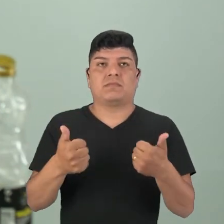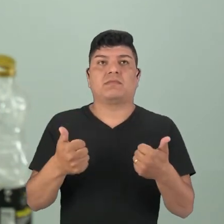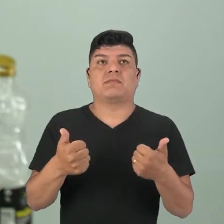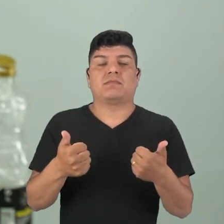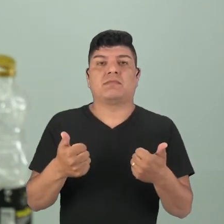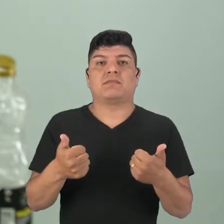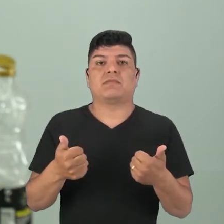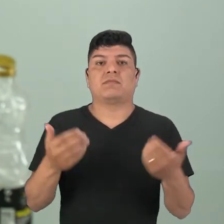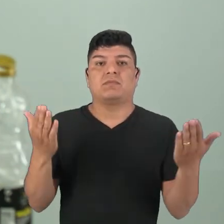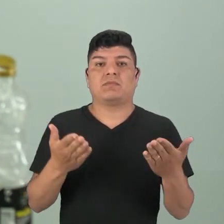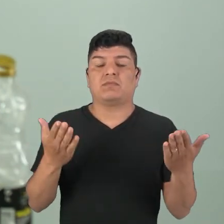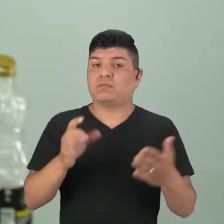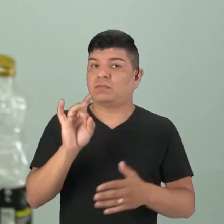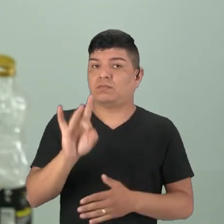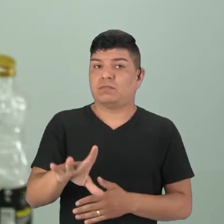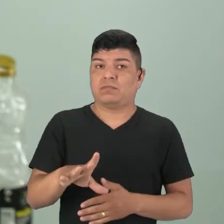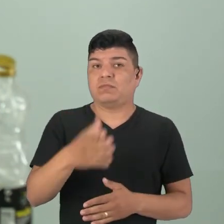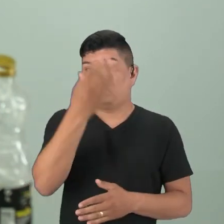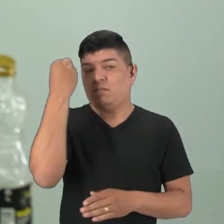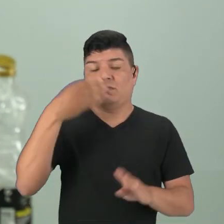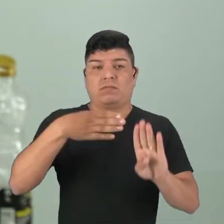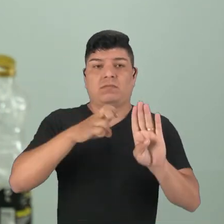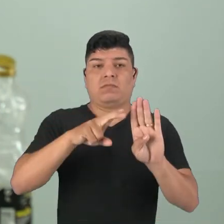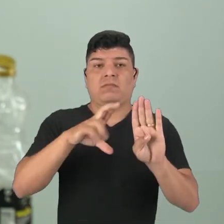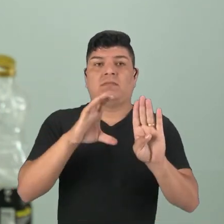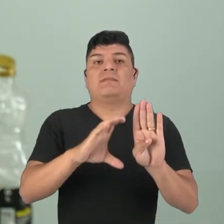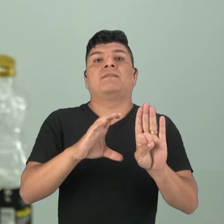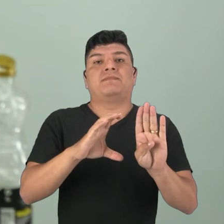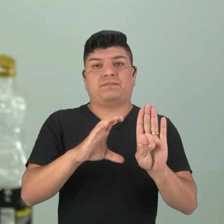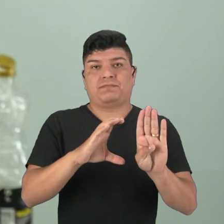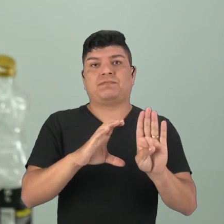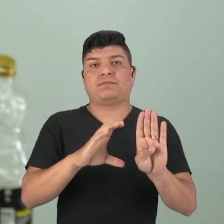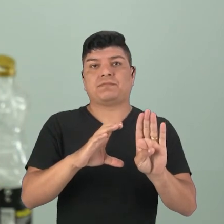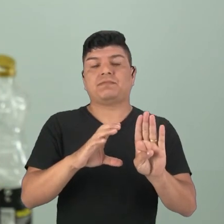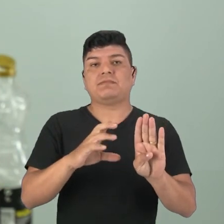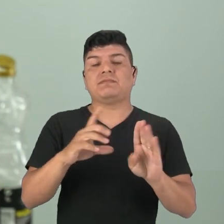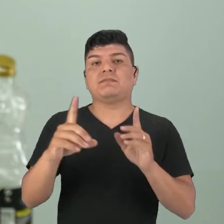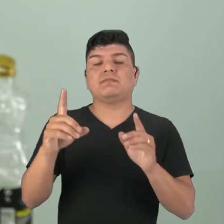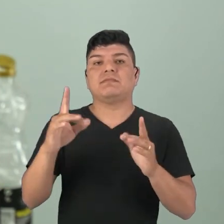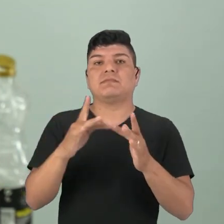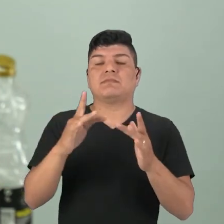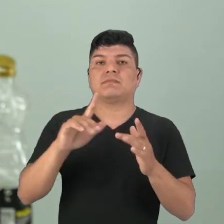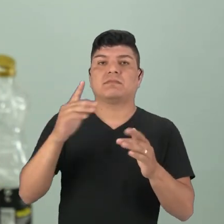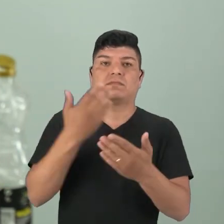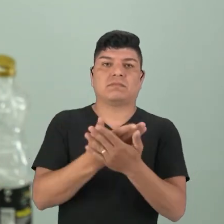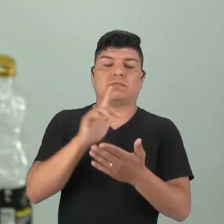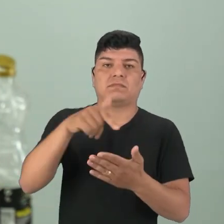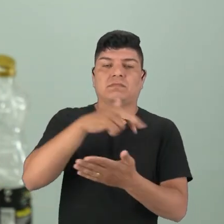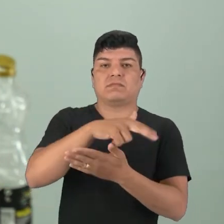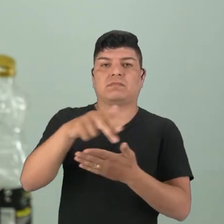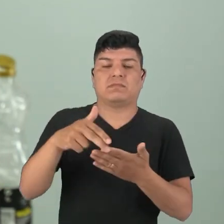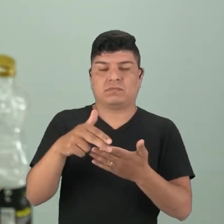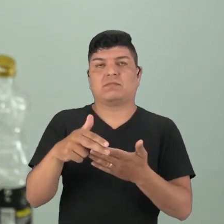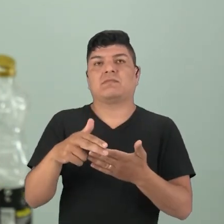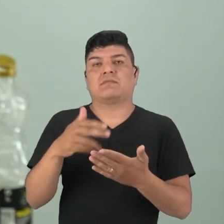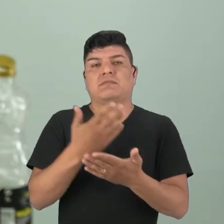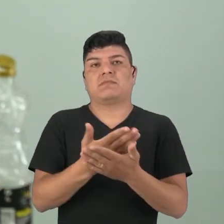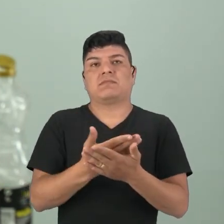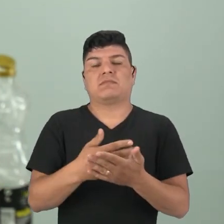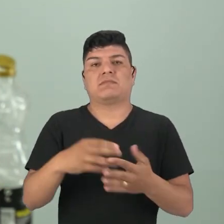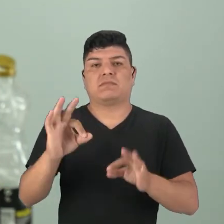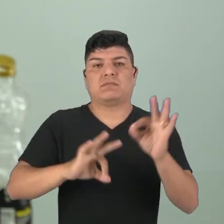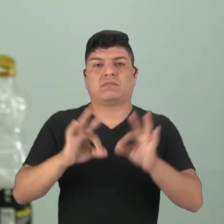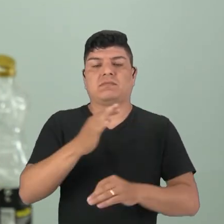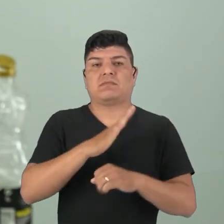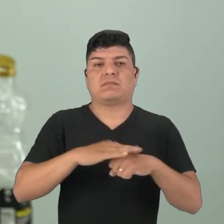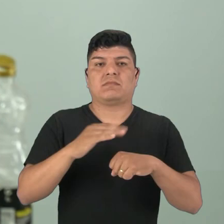bom? Mas hoje eu fico por aqui. Não esqueça de acessar a plataforma Eduque para você ter acesso a essa aula e muitas outras aulas que a gente tem